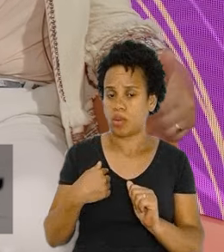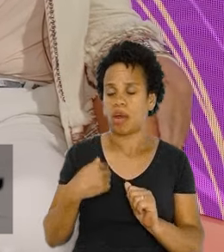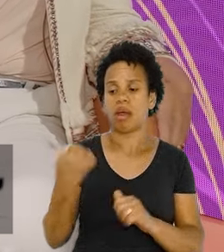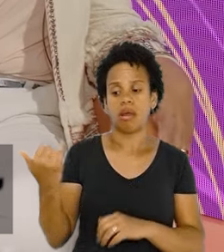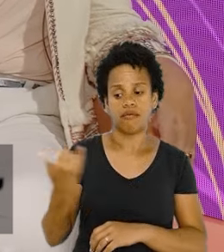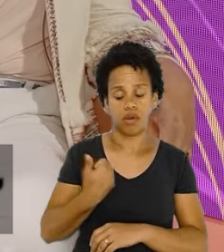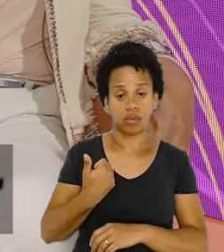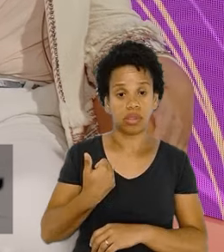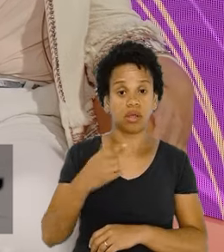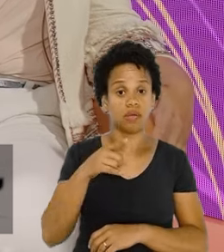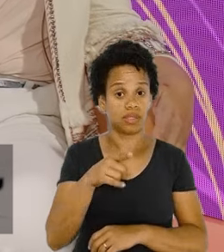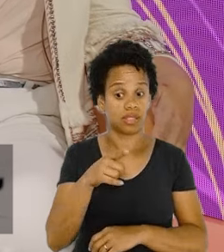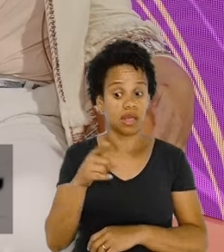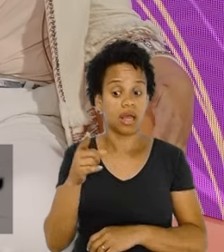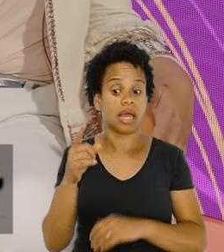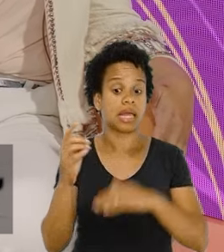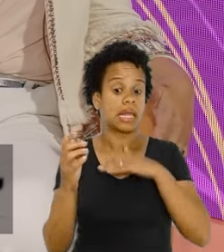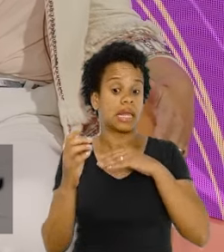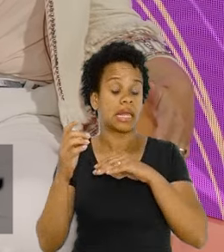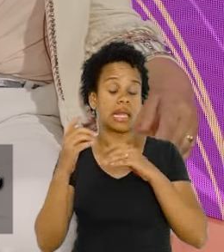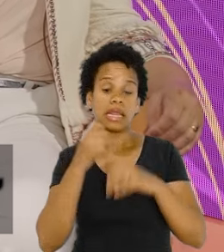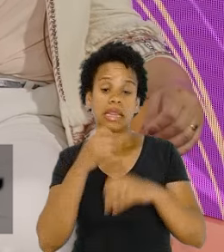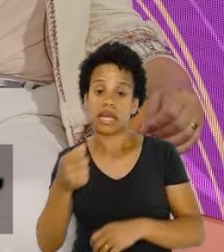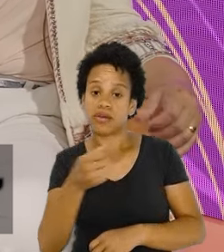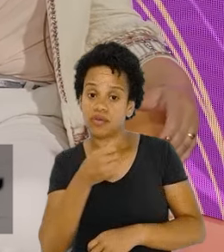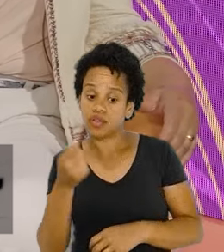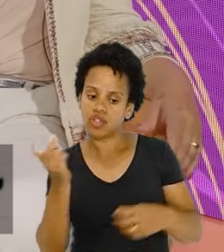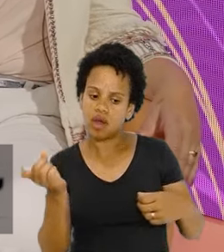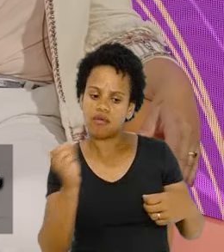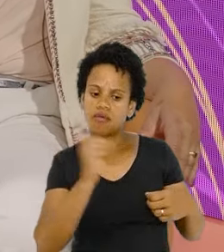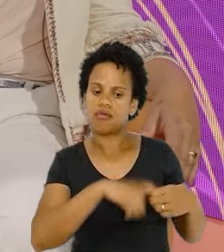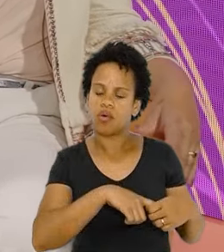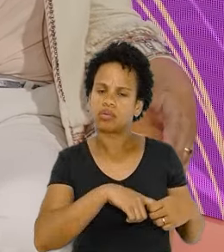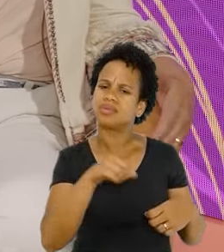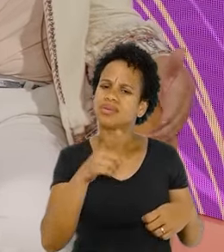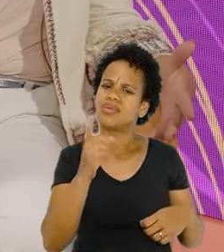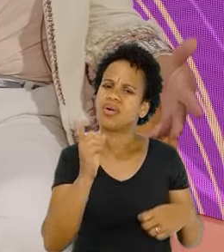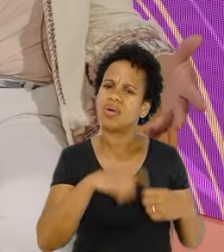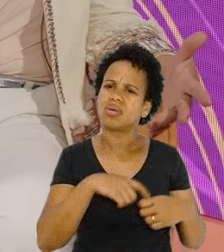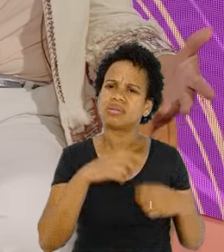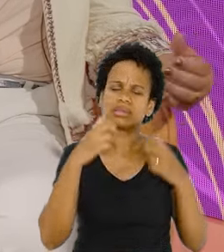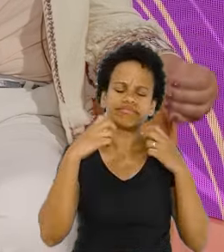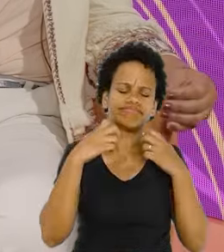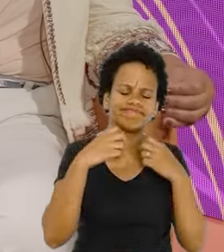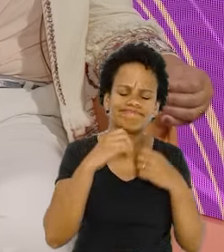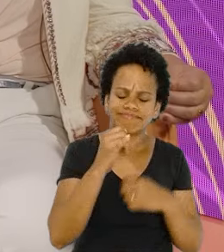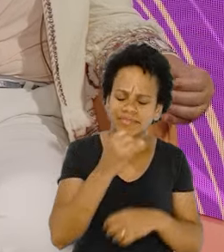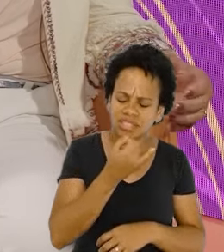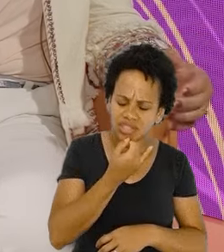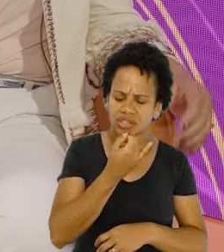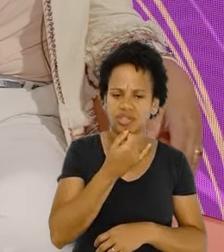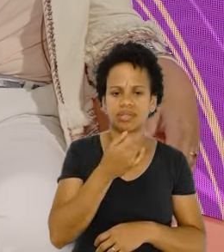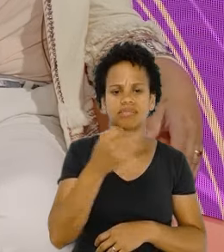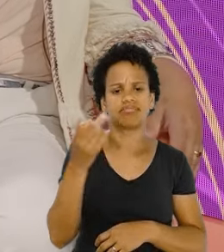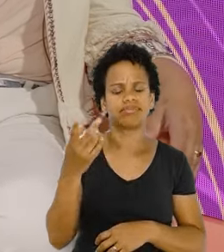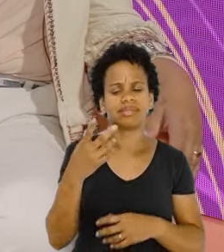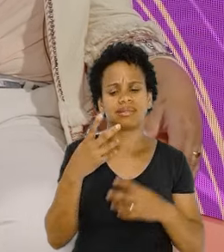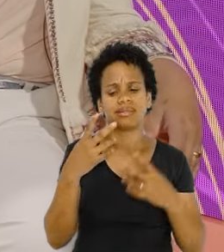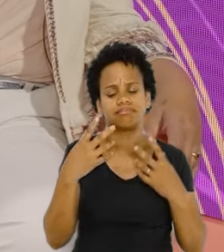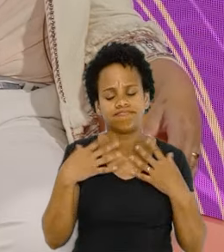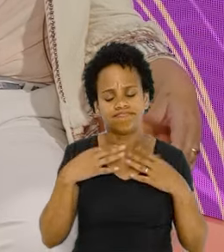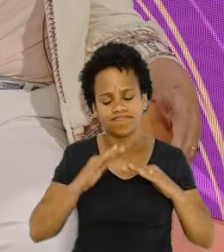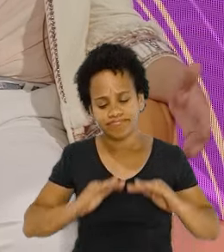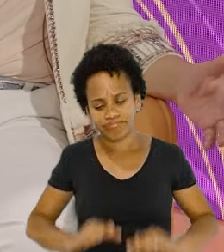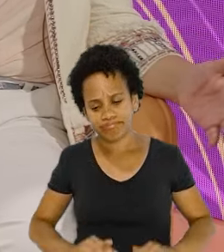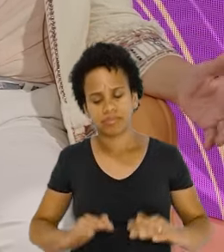vez que você volta de uma entrevista você volta muito triste não aguenta ver essa sua cara de decepção